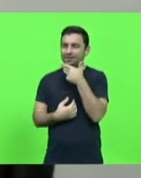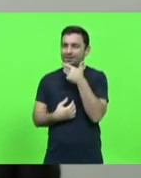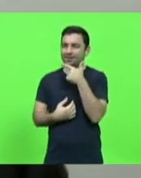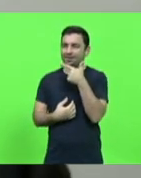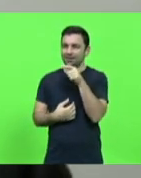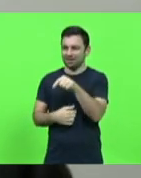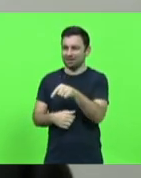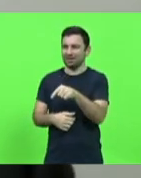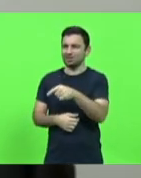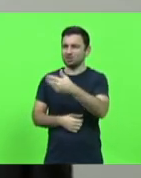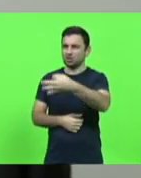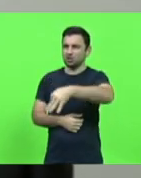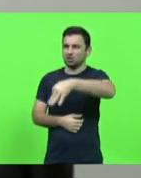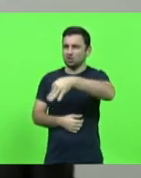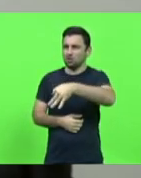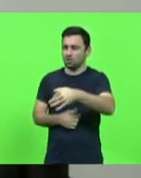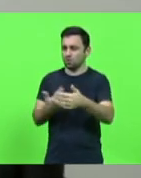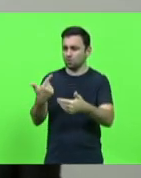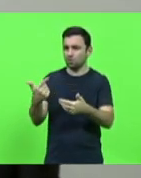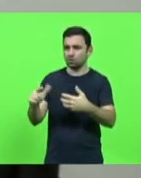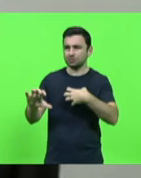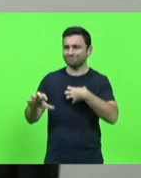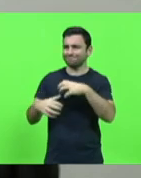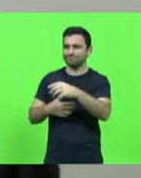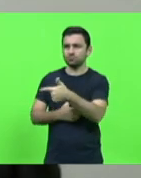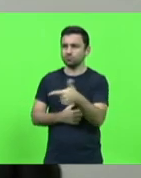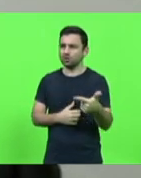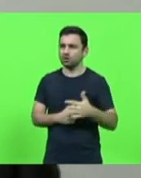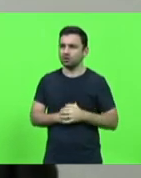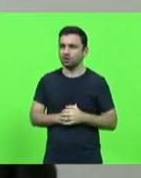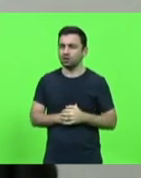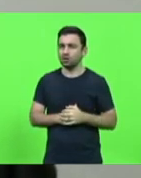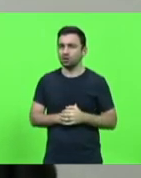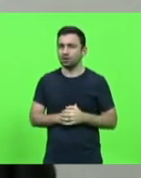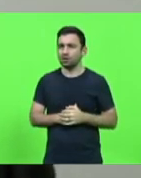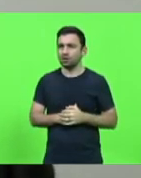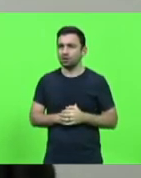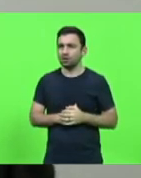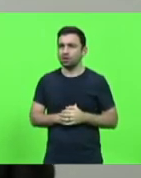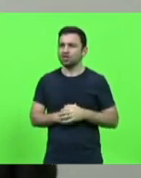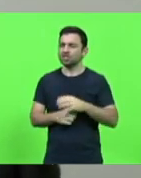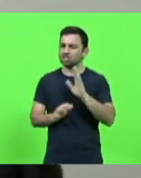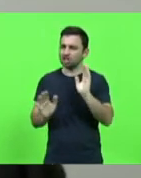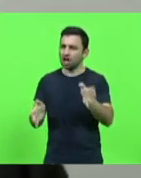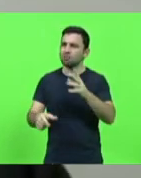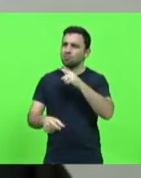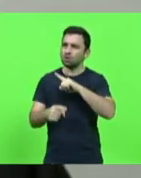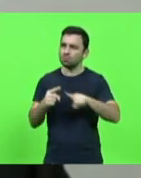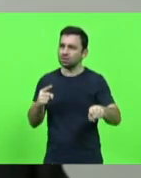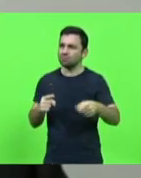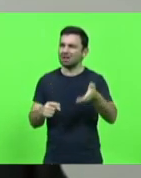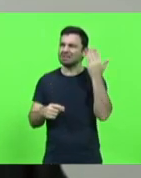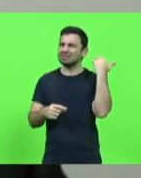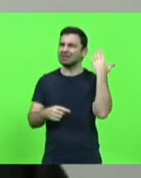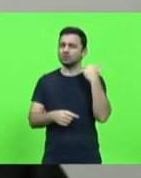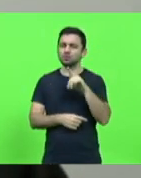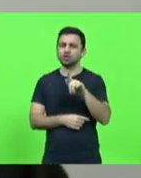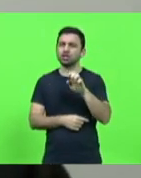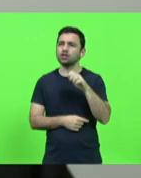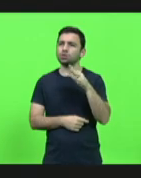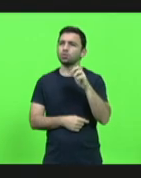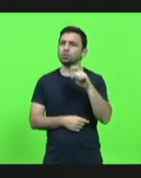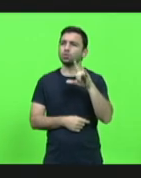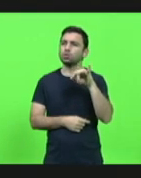dor do outro. E essa prática criminosa da rinha de galo já é proibida desde Getúlio Vargas, há